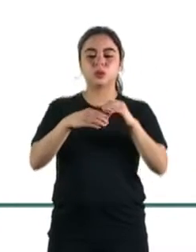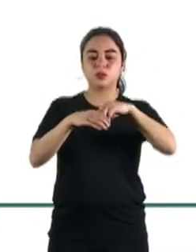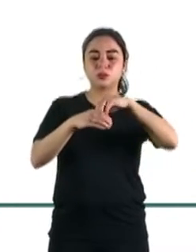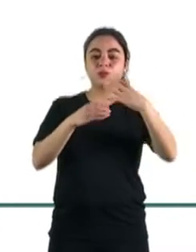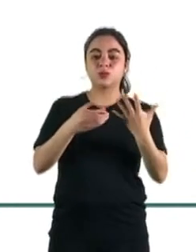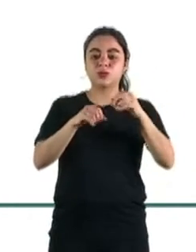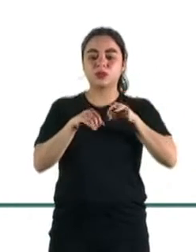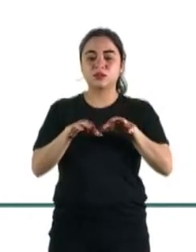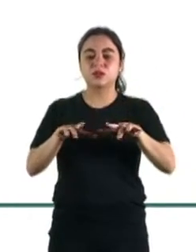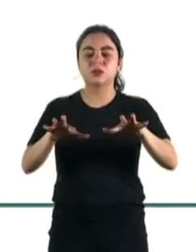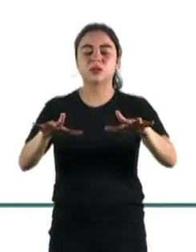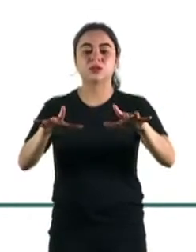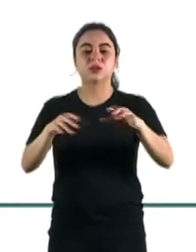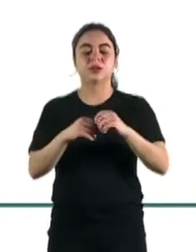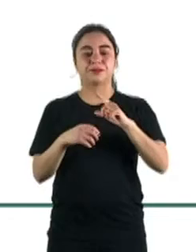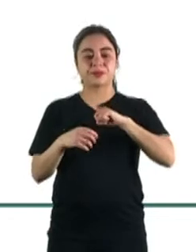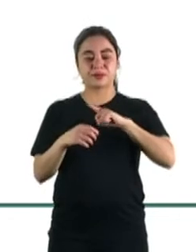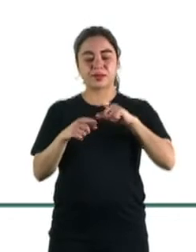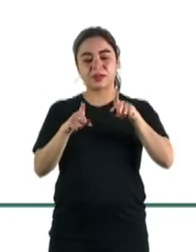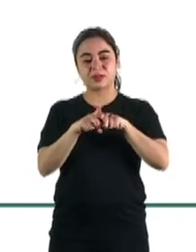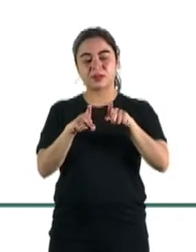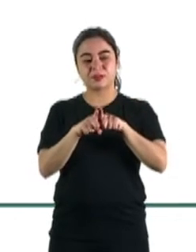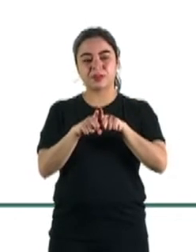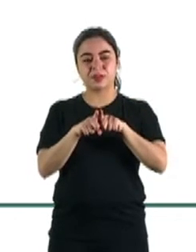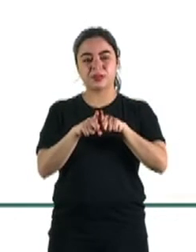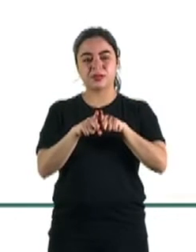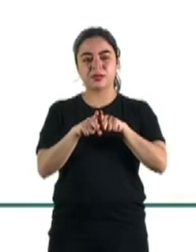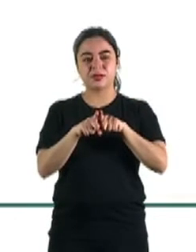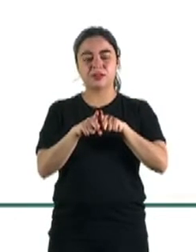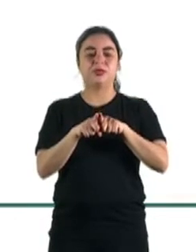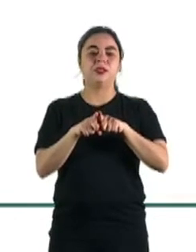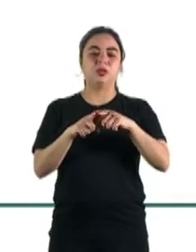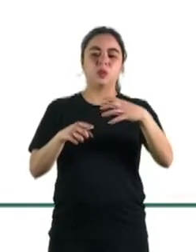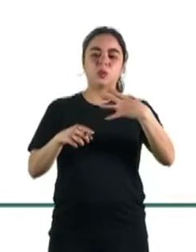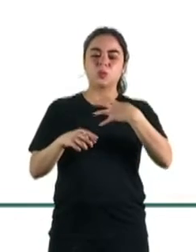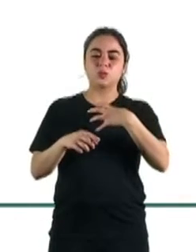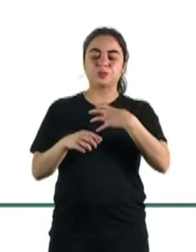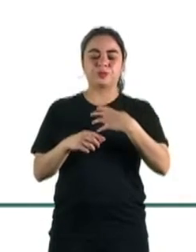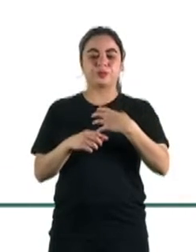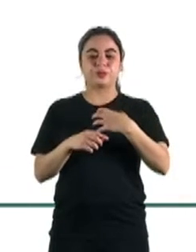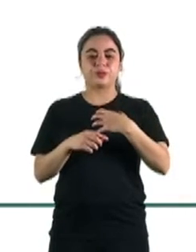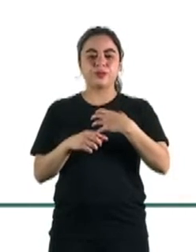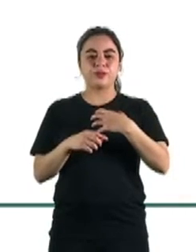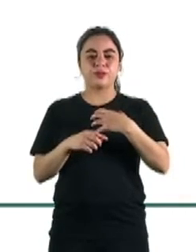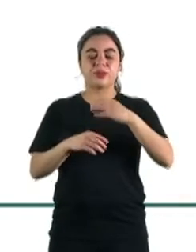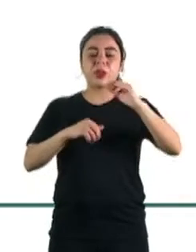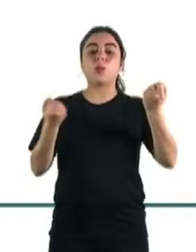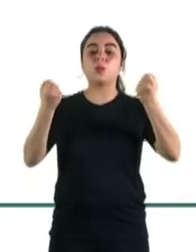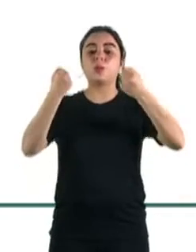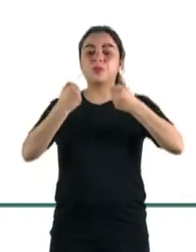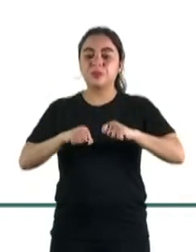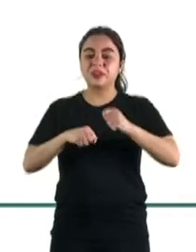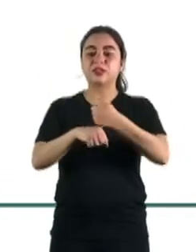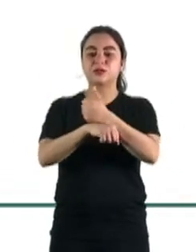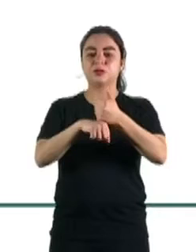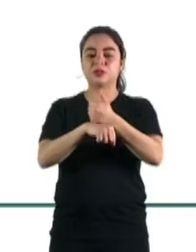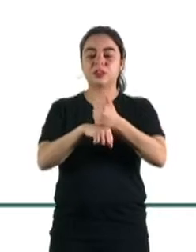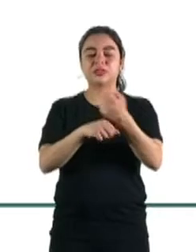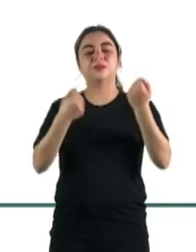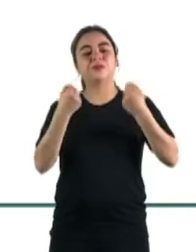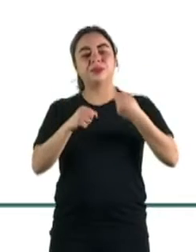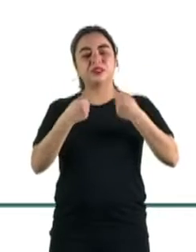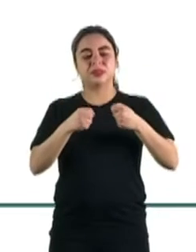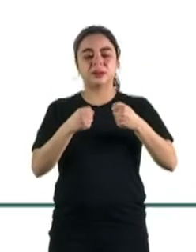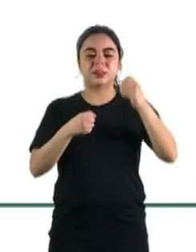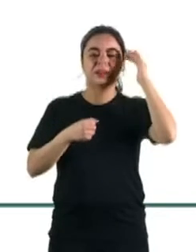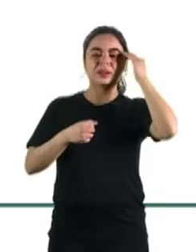nuvem exige naturalmente um novo skill de profissionais, mas são profissionais que precisam entender profundamente de